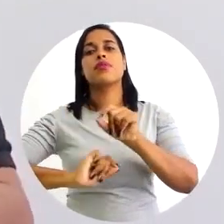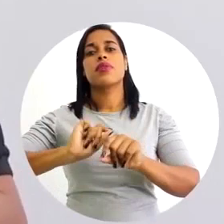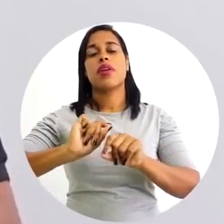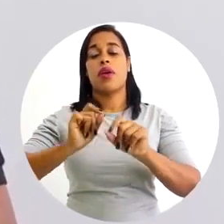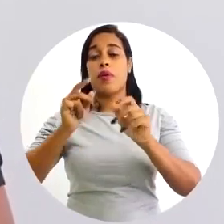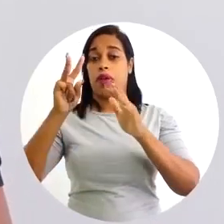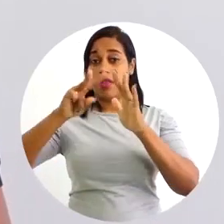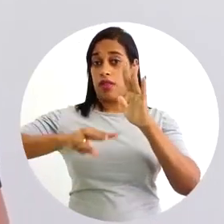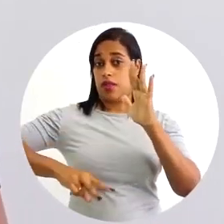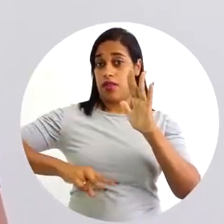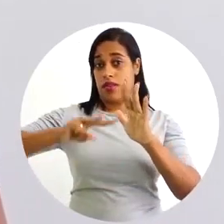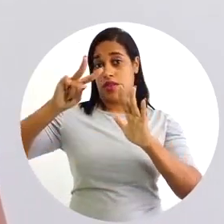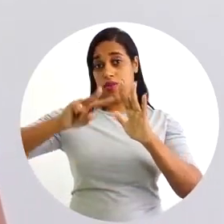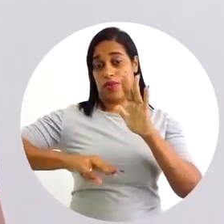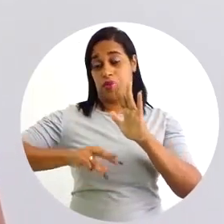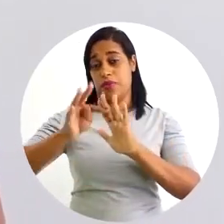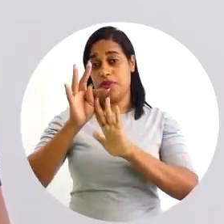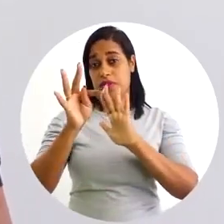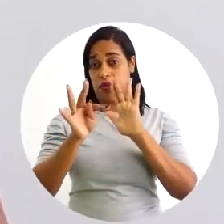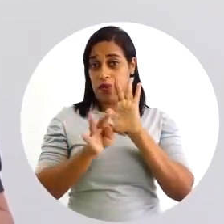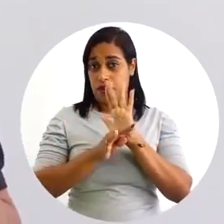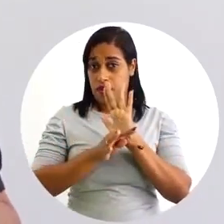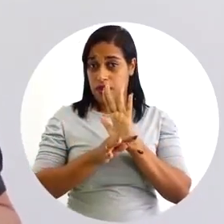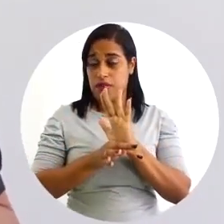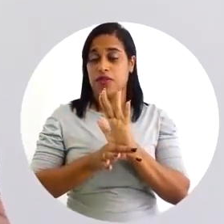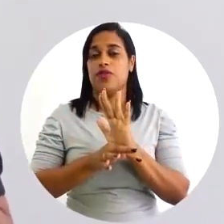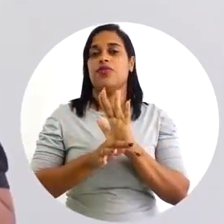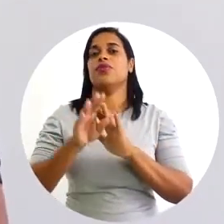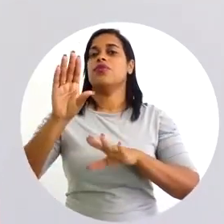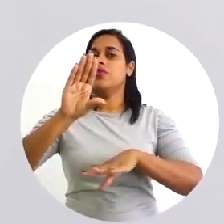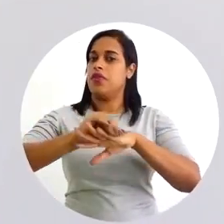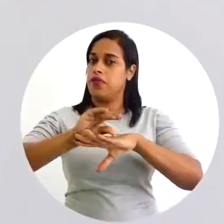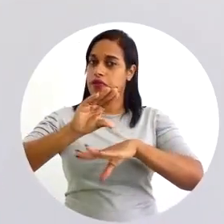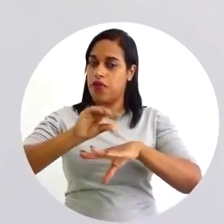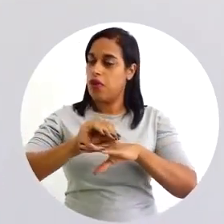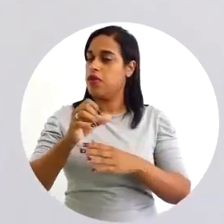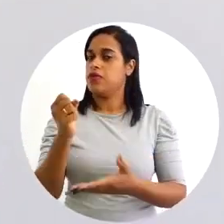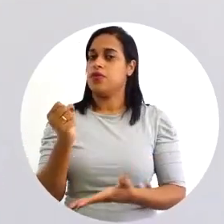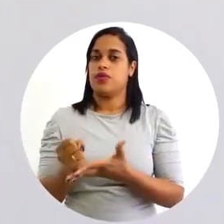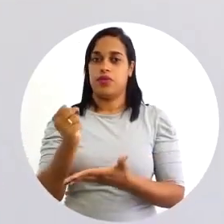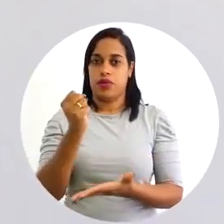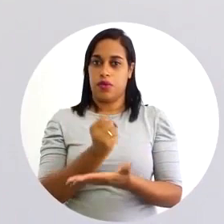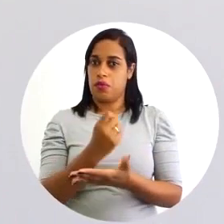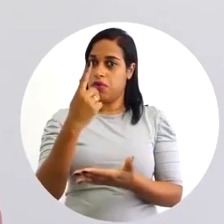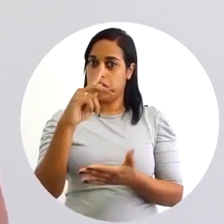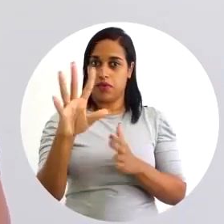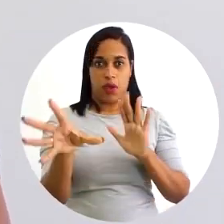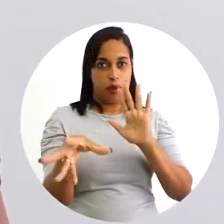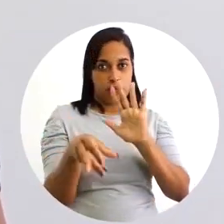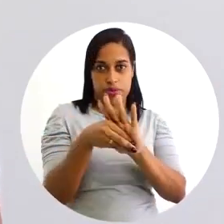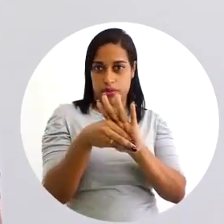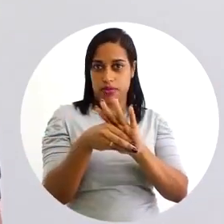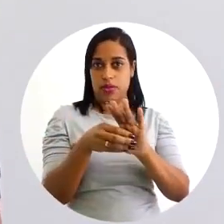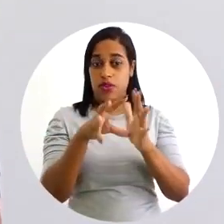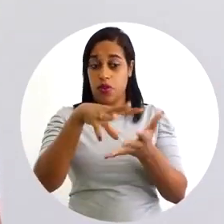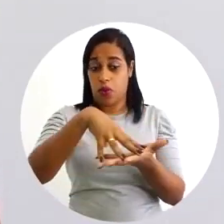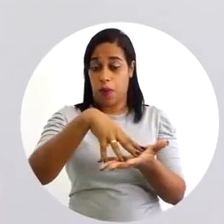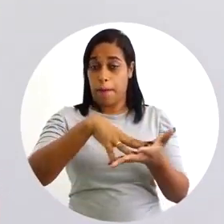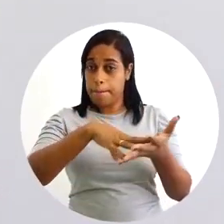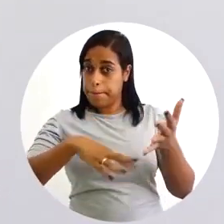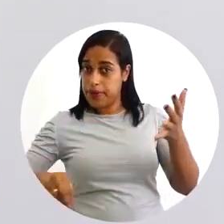uma leitura do texto, da foto, enfim, do documento que você coloca, e ele